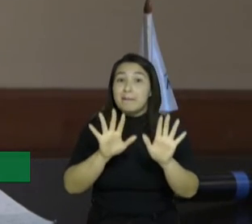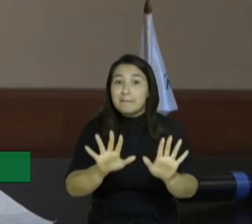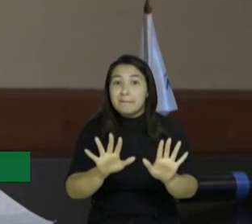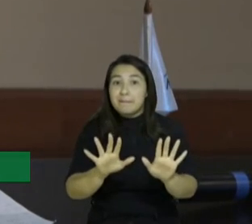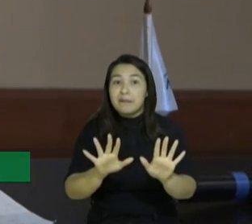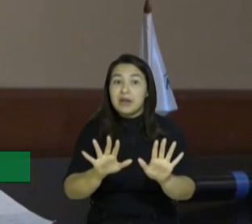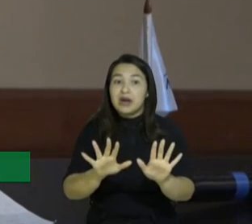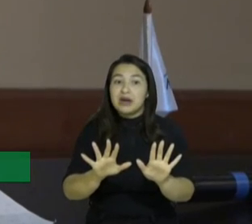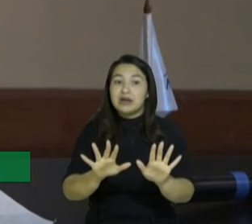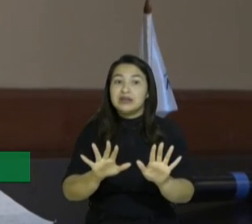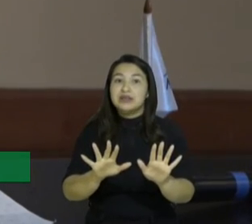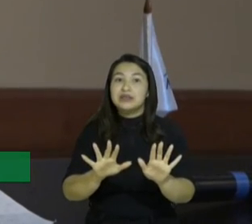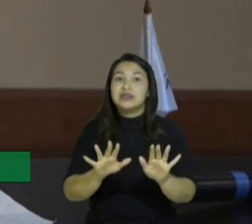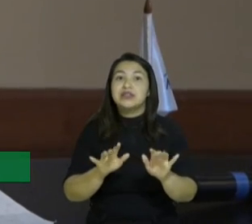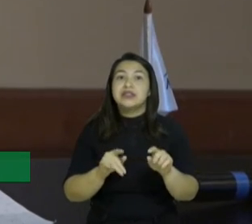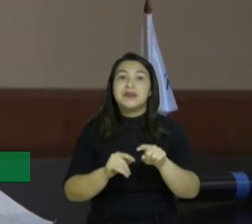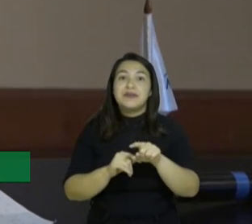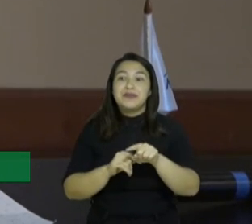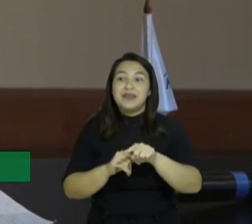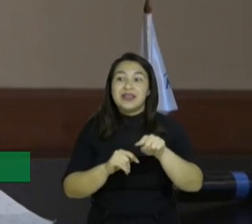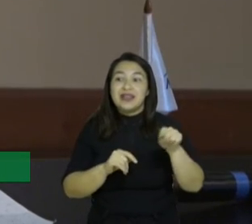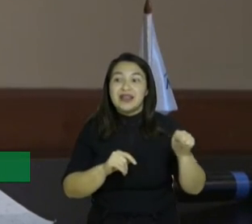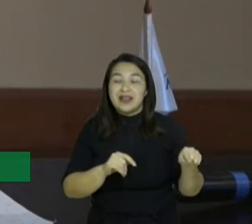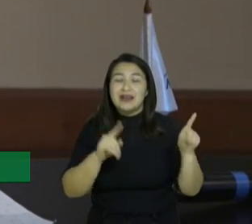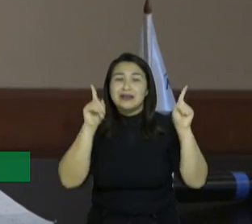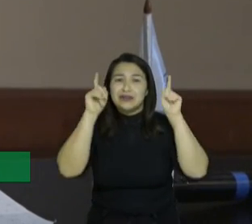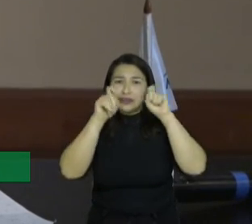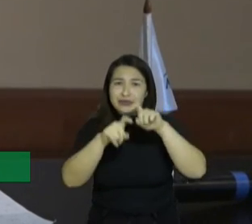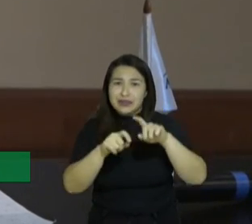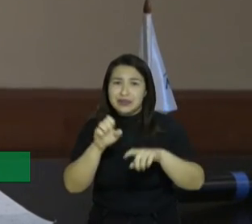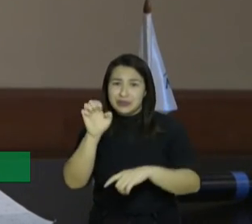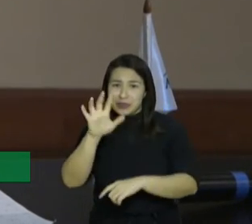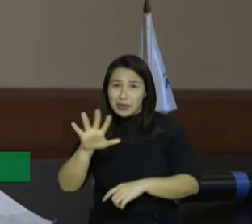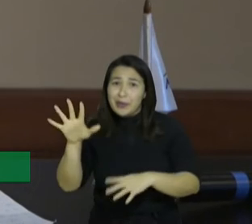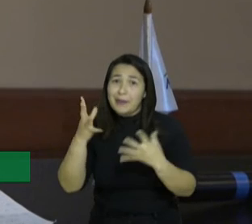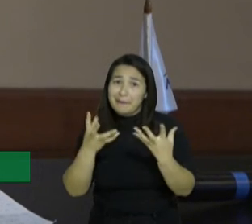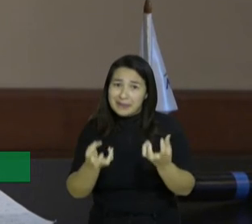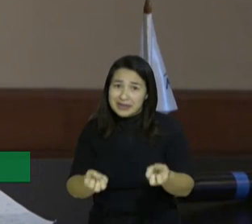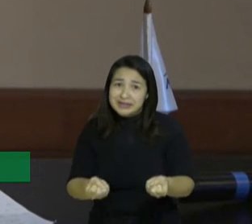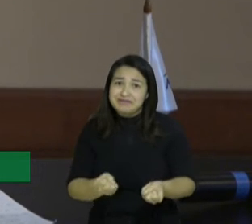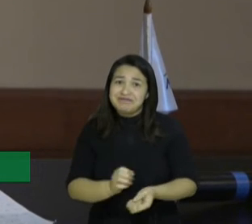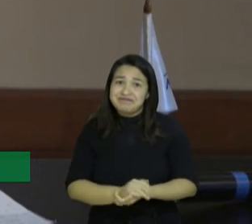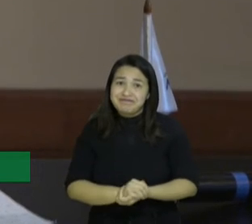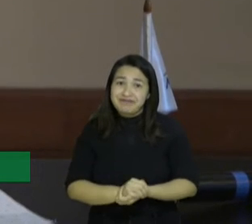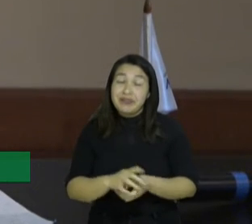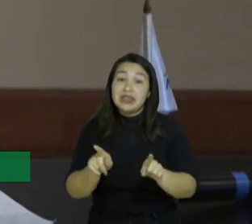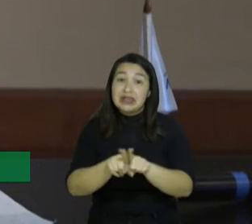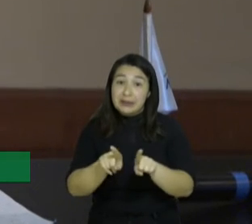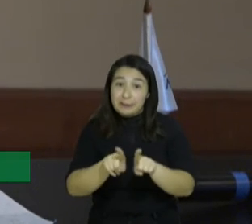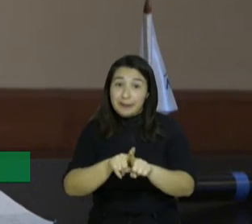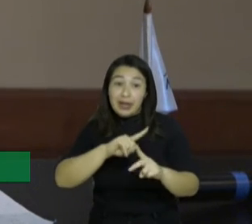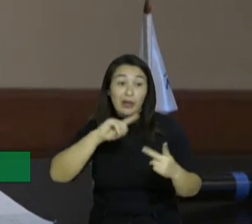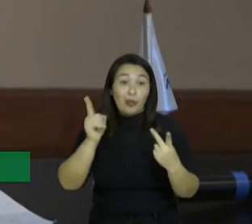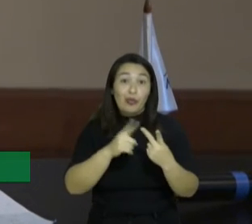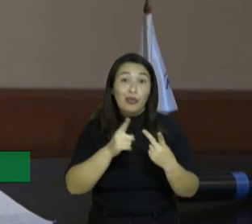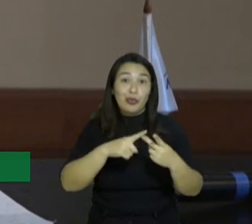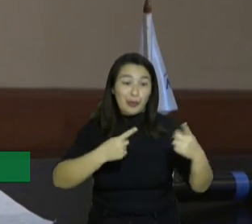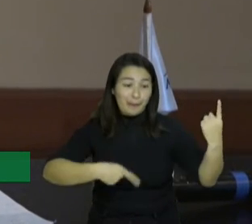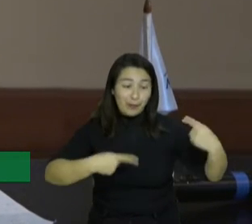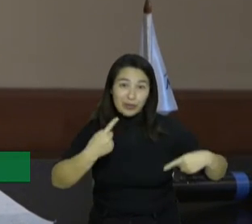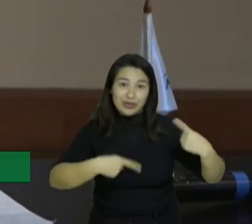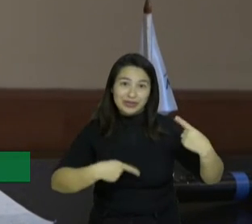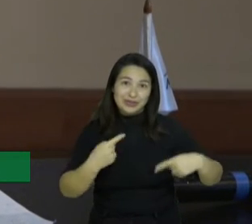a parte disso né Acho muito difícil lado europeu aceitar isso eh e tem a questão política né o time vai ter